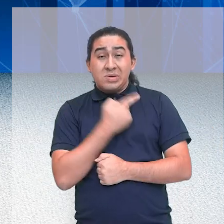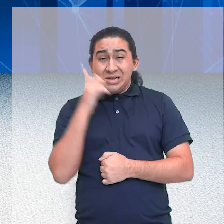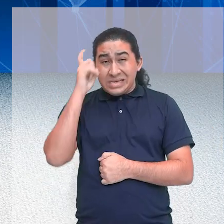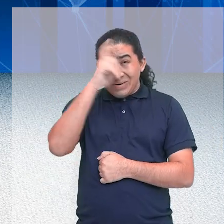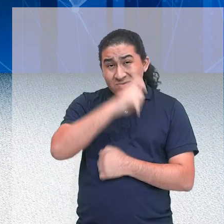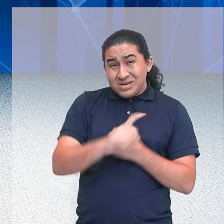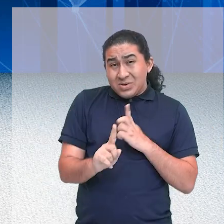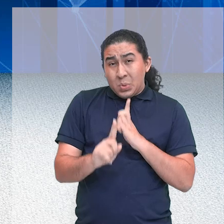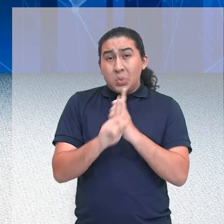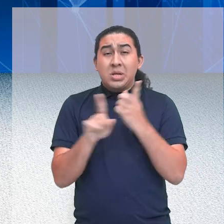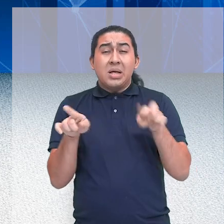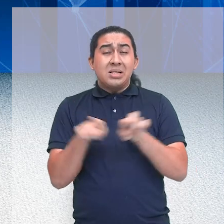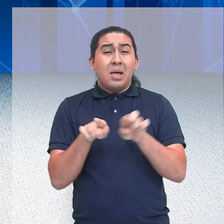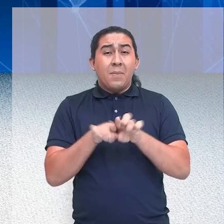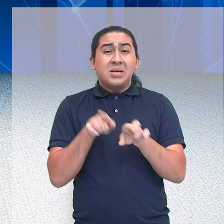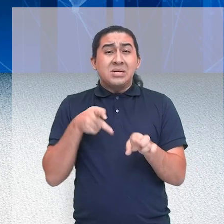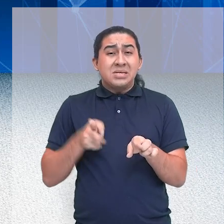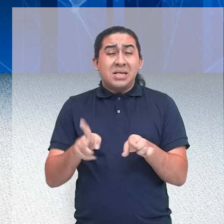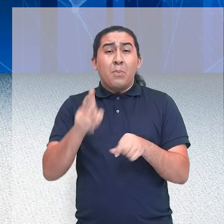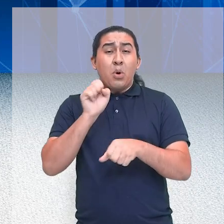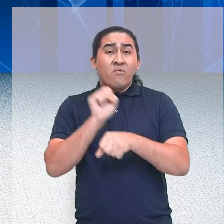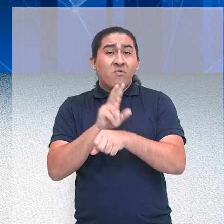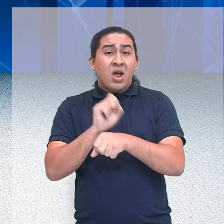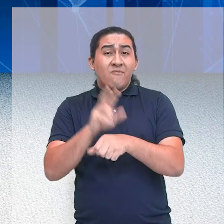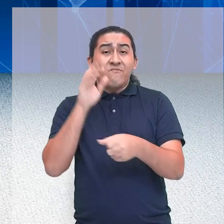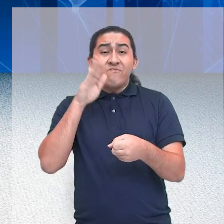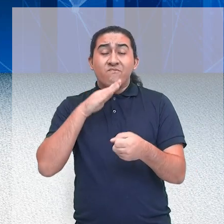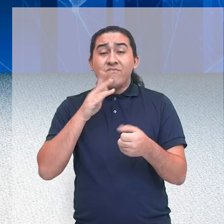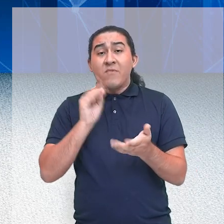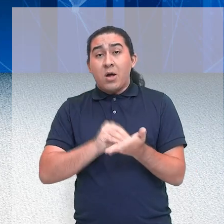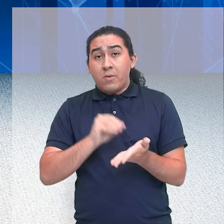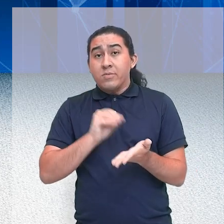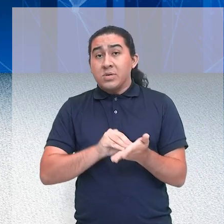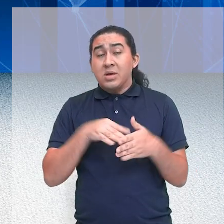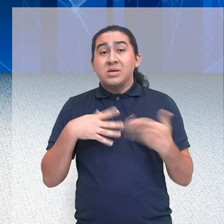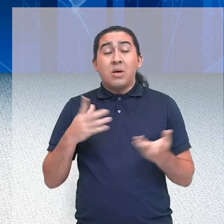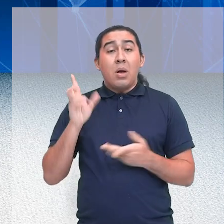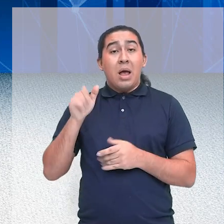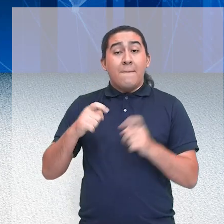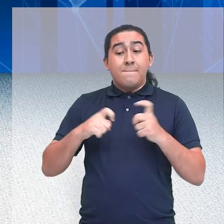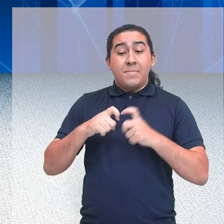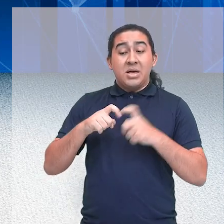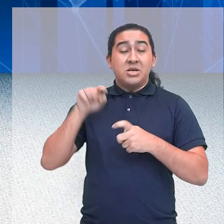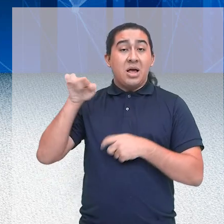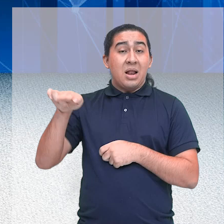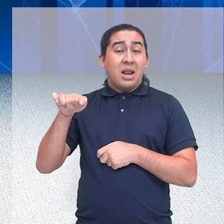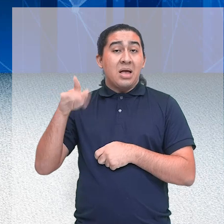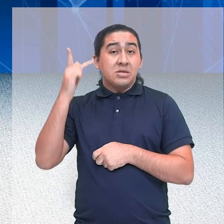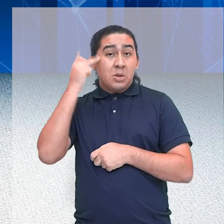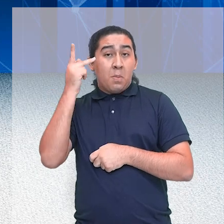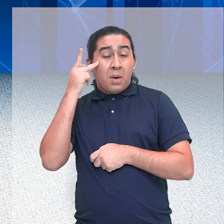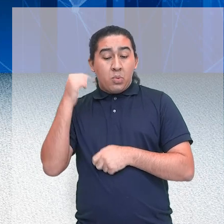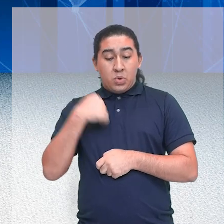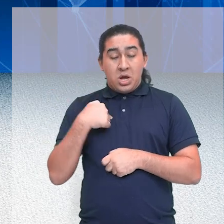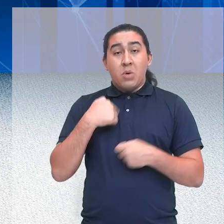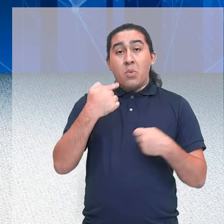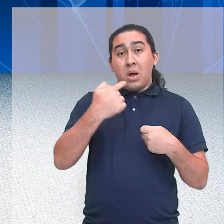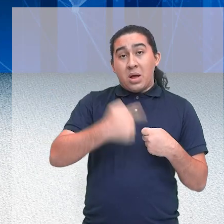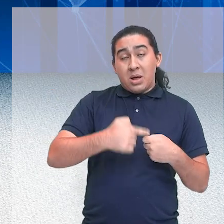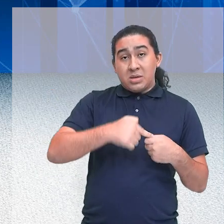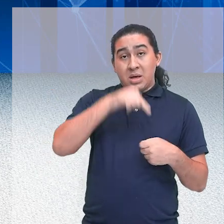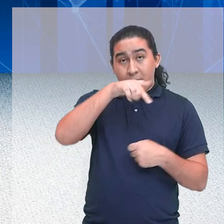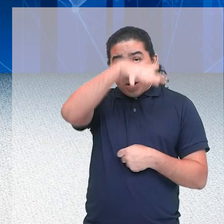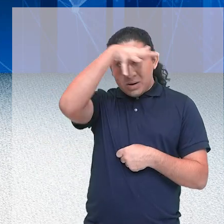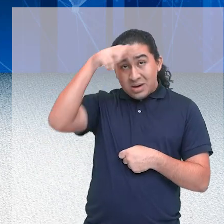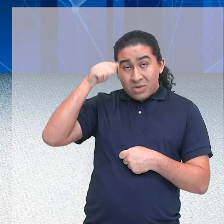muito disponível. Então, a médica estava falando lá de São Paulo, eu estava aqui em Manaus, a gente fez a consulta, eu anexei